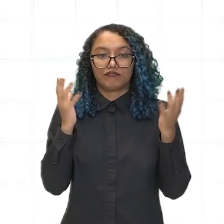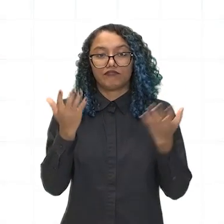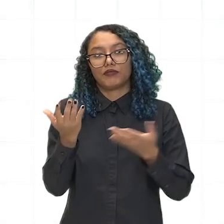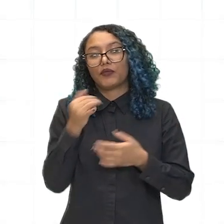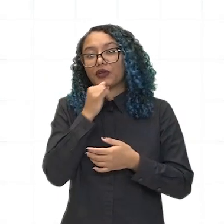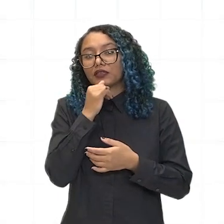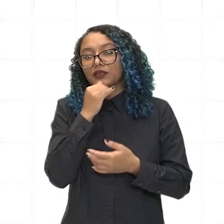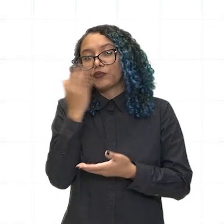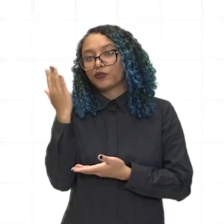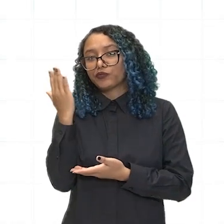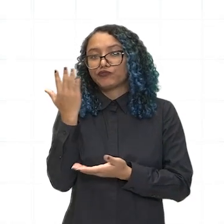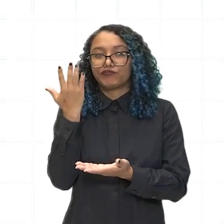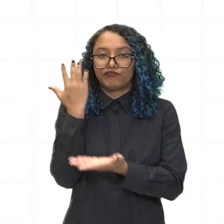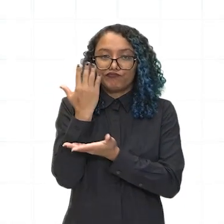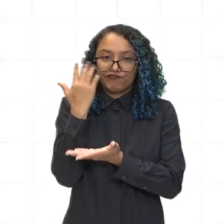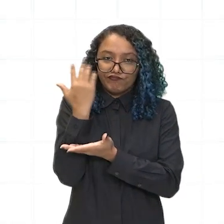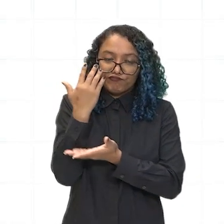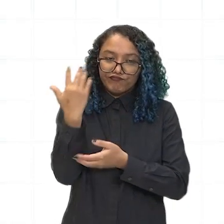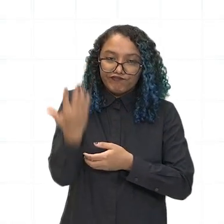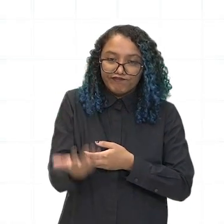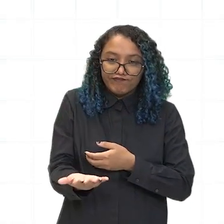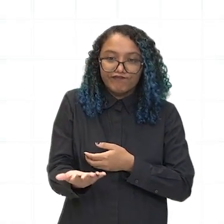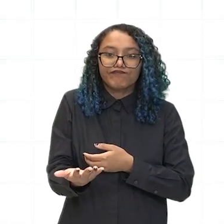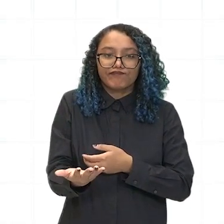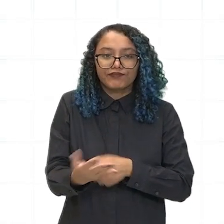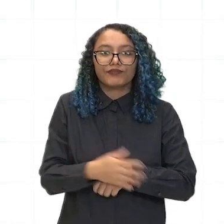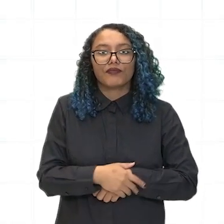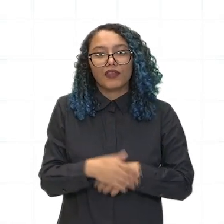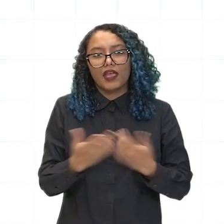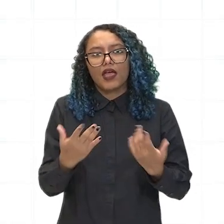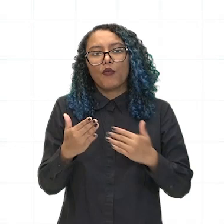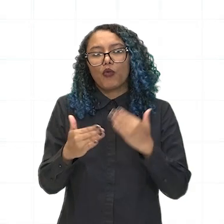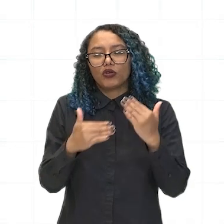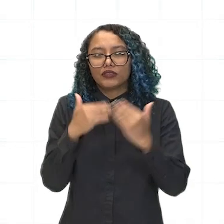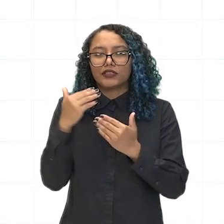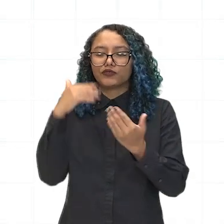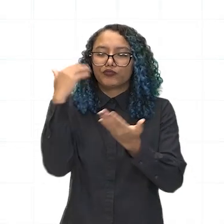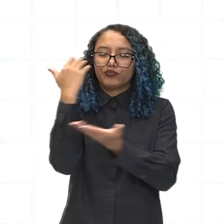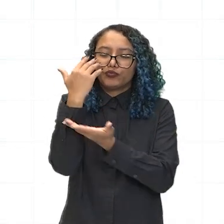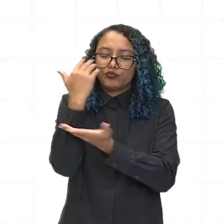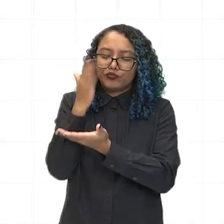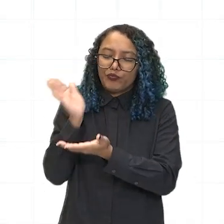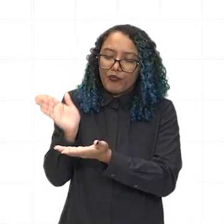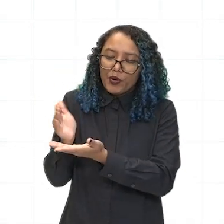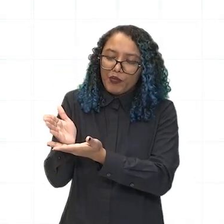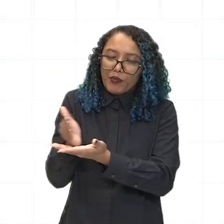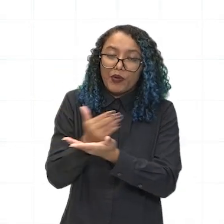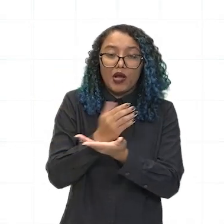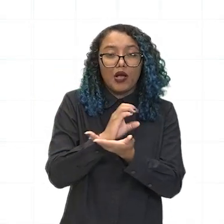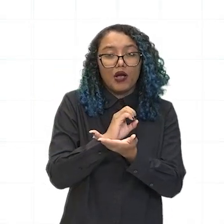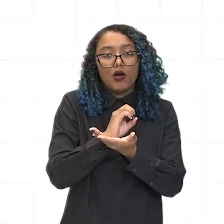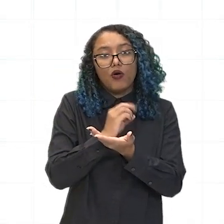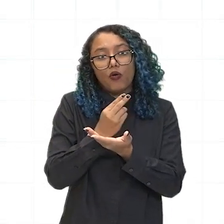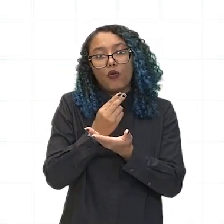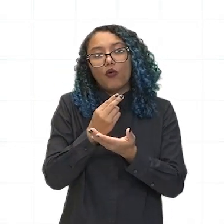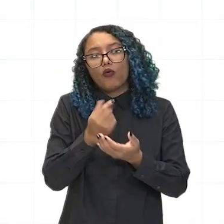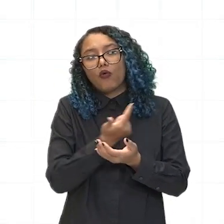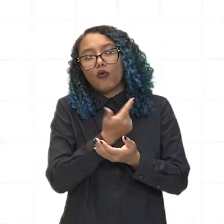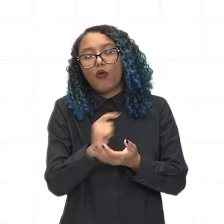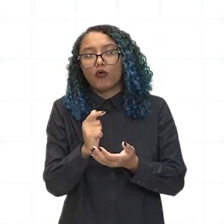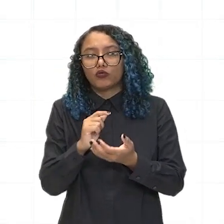aí o desmatamento. O desmatamento é o processo de remoção de florestas e outros ecossistemas